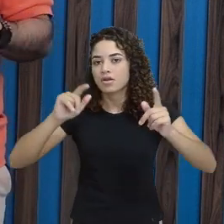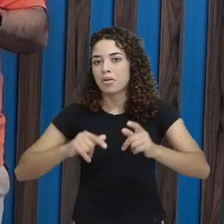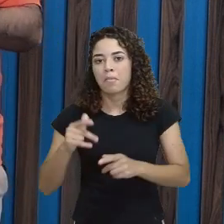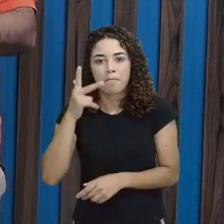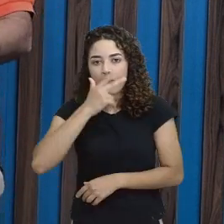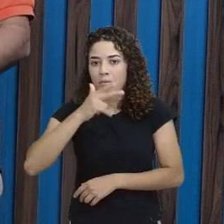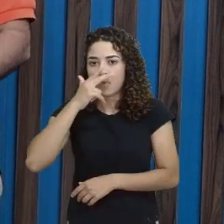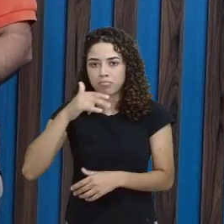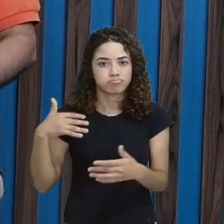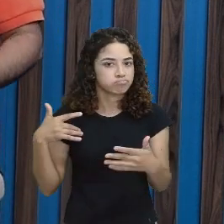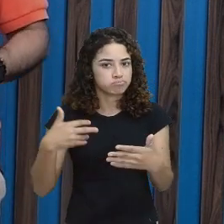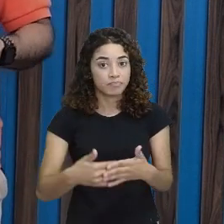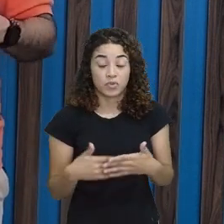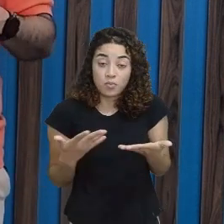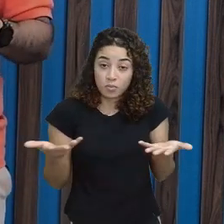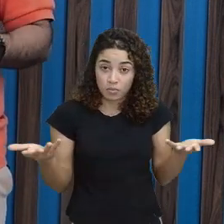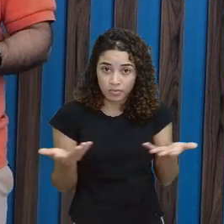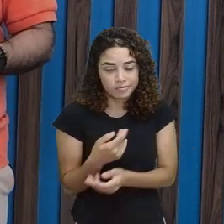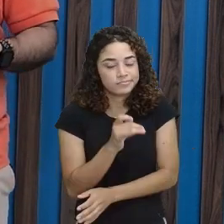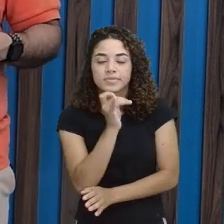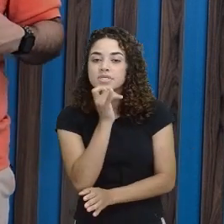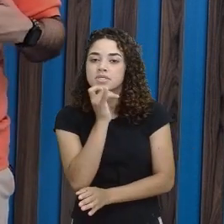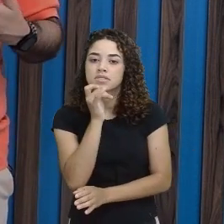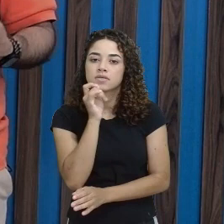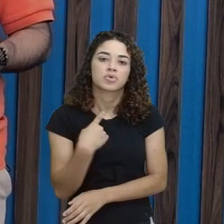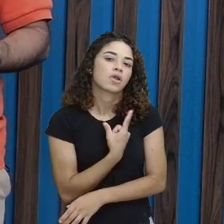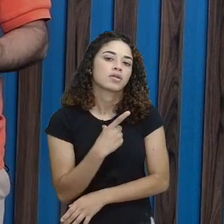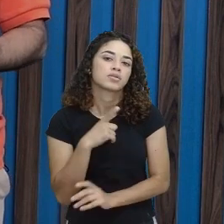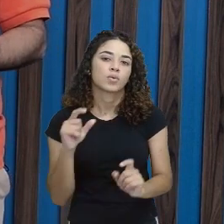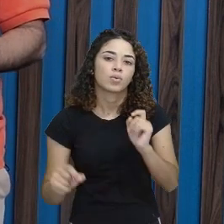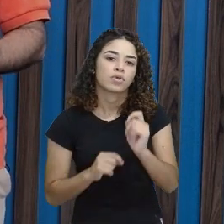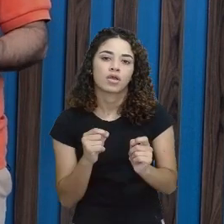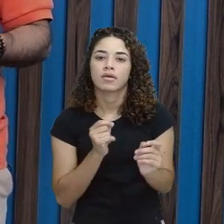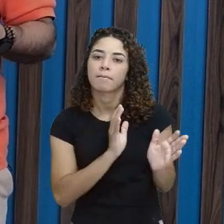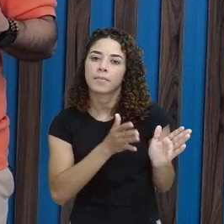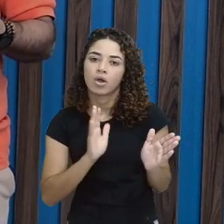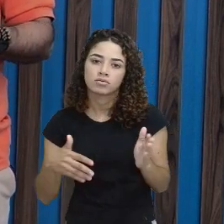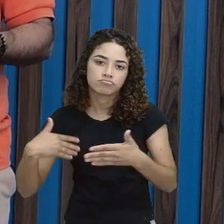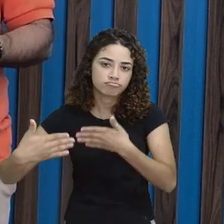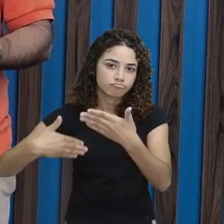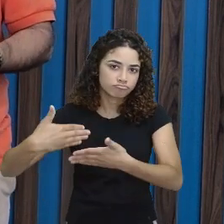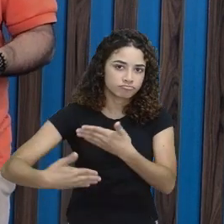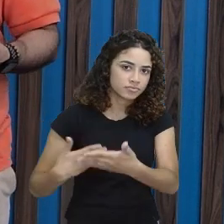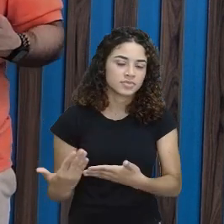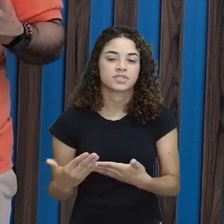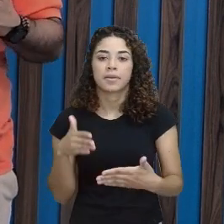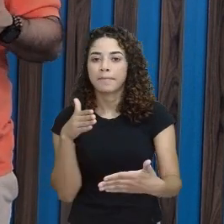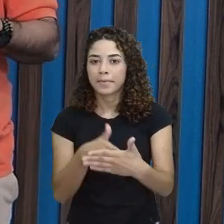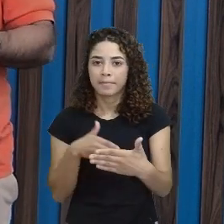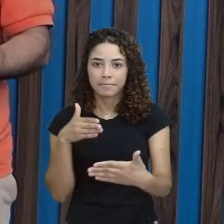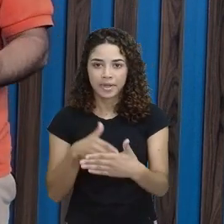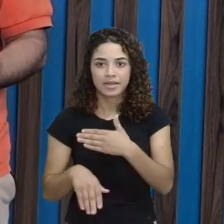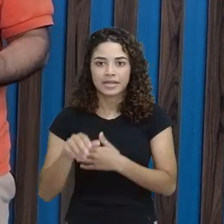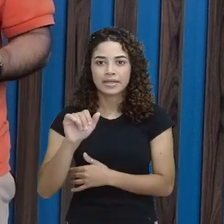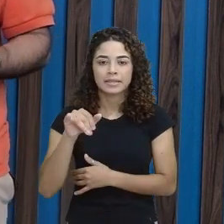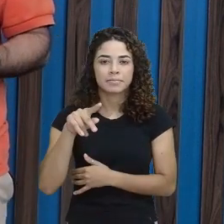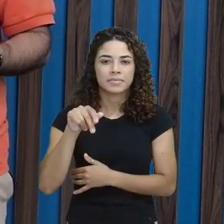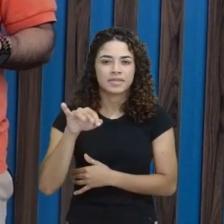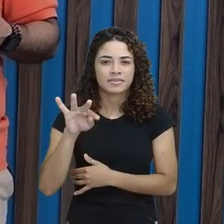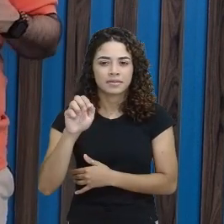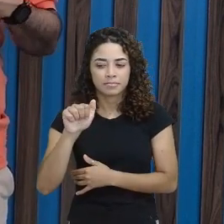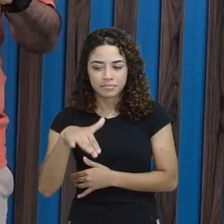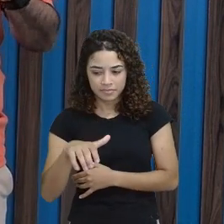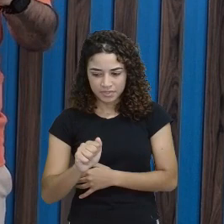dinâmica. Recentemente, por exemplo, a gente teve um processo de impedimento, né, ou de impeachment, né, como a gente